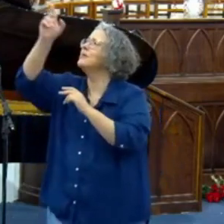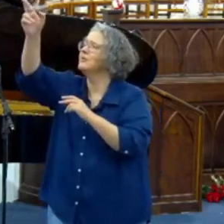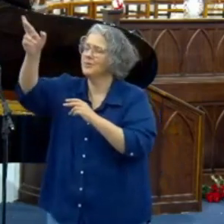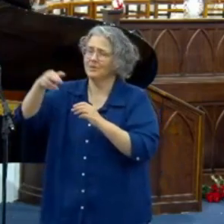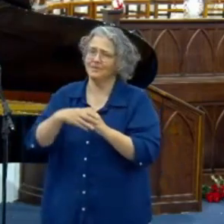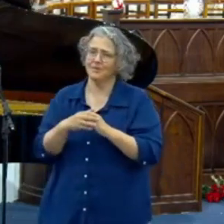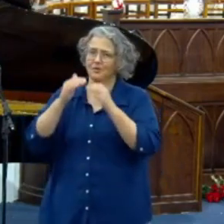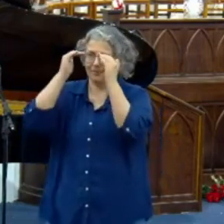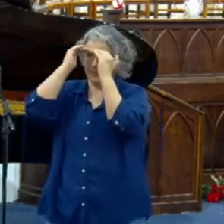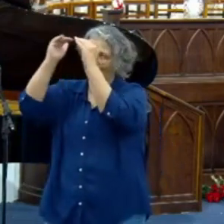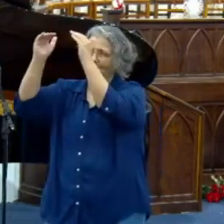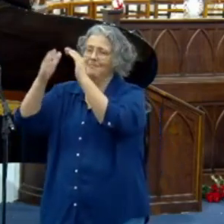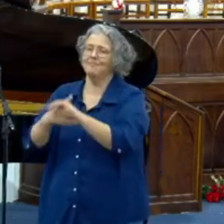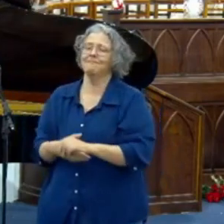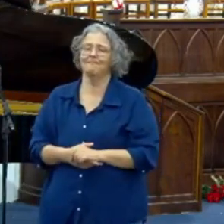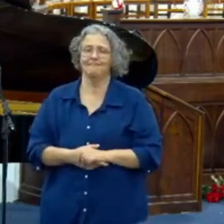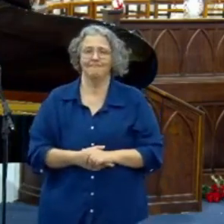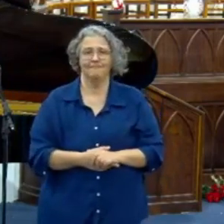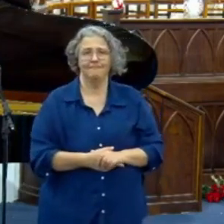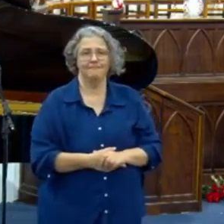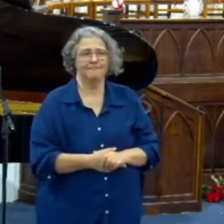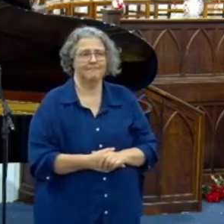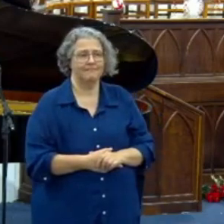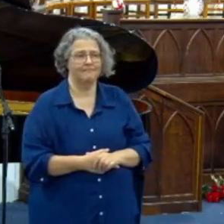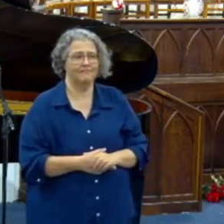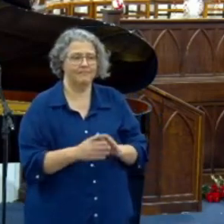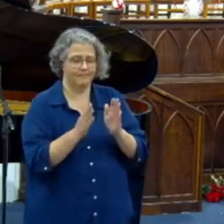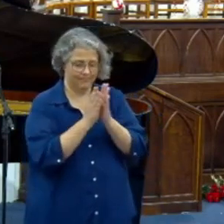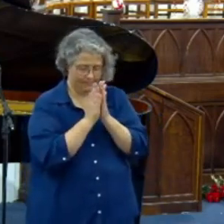Feche seus olhos, vamos orar ao nosso Deus.